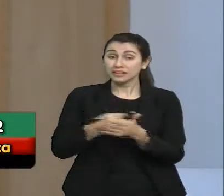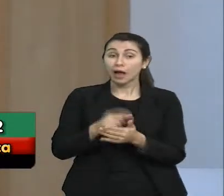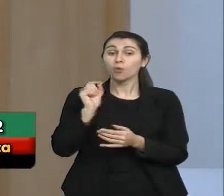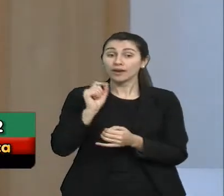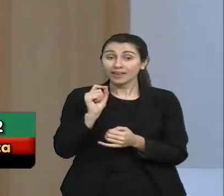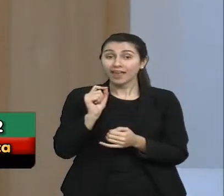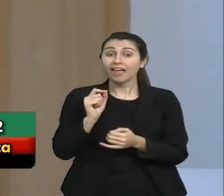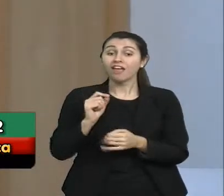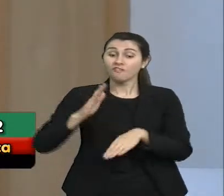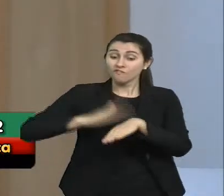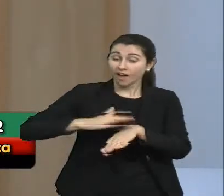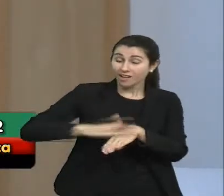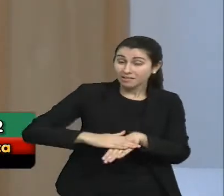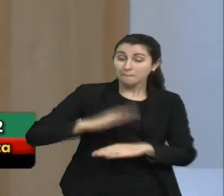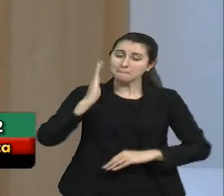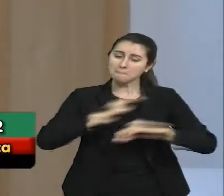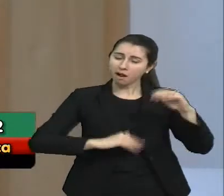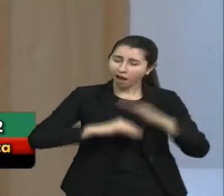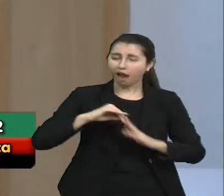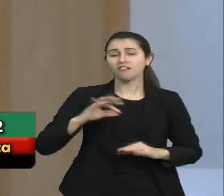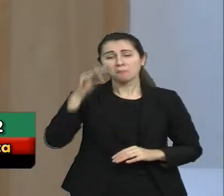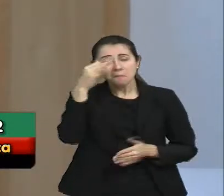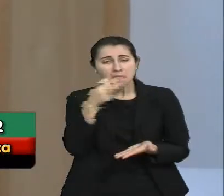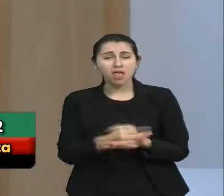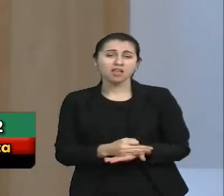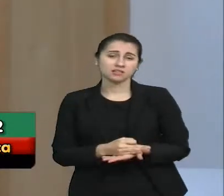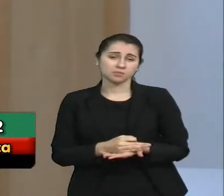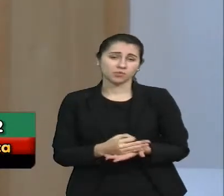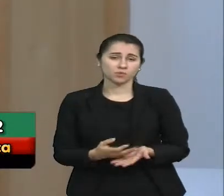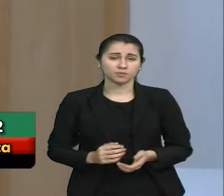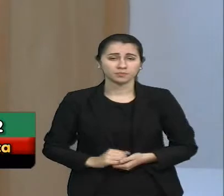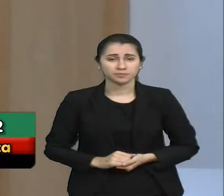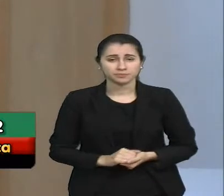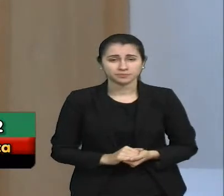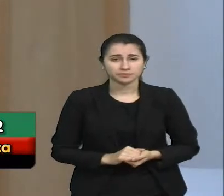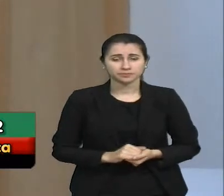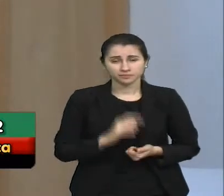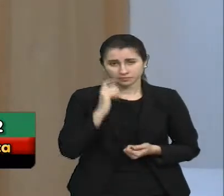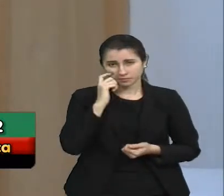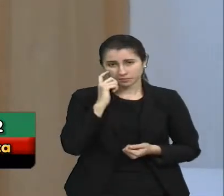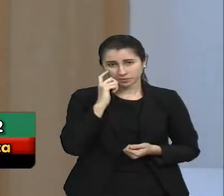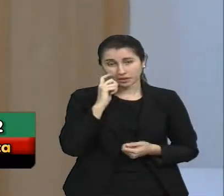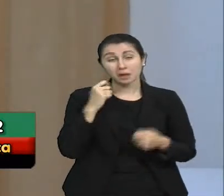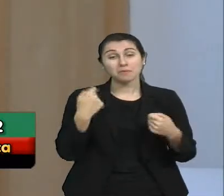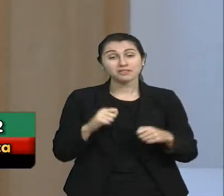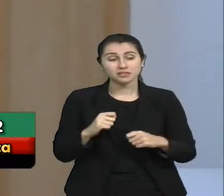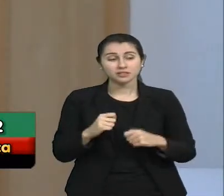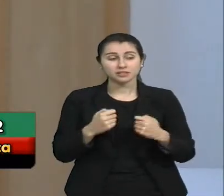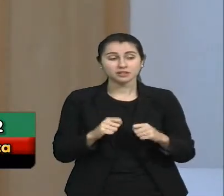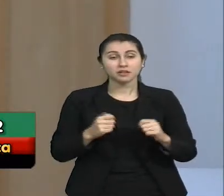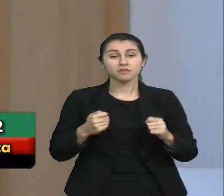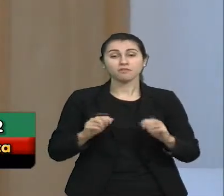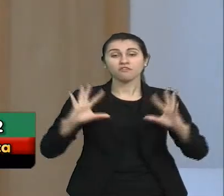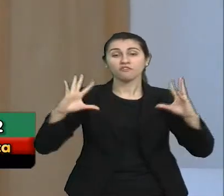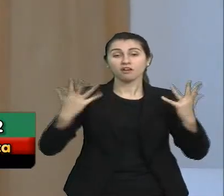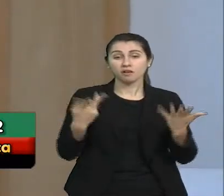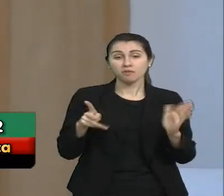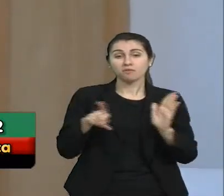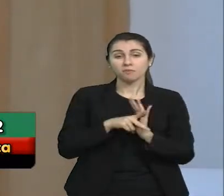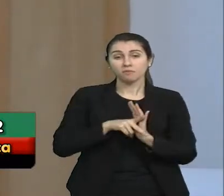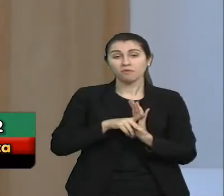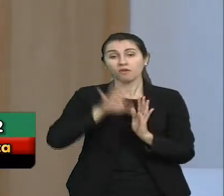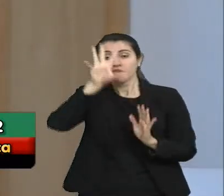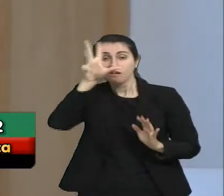para que seja posto em prática a festa de Vamos Saravá Ogum, para que seja posto em prática a Semana